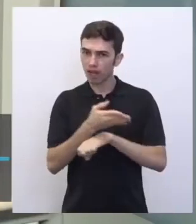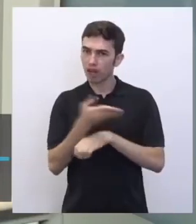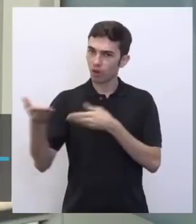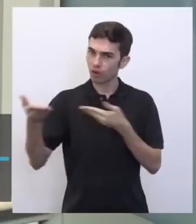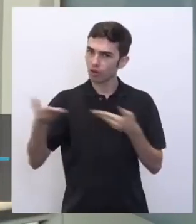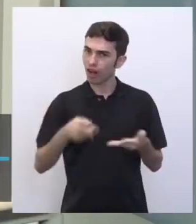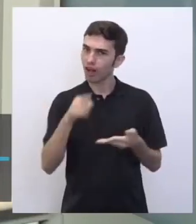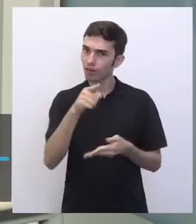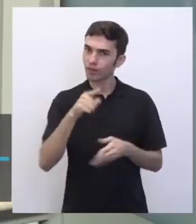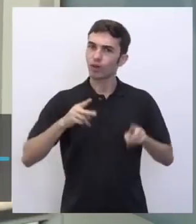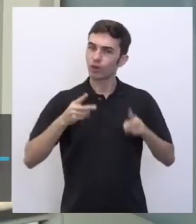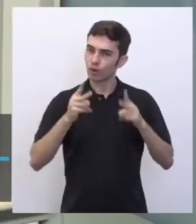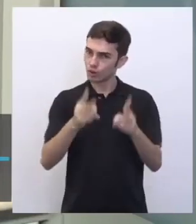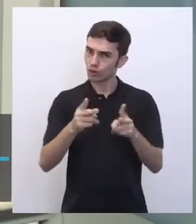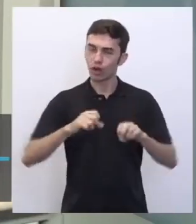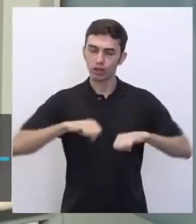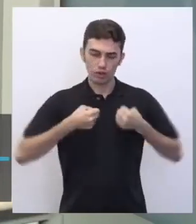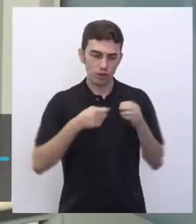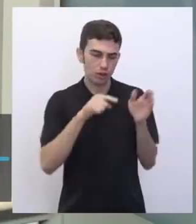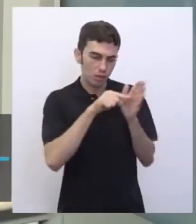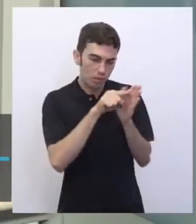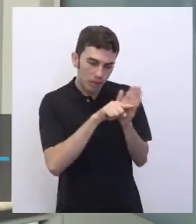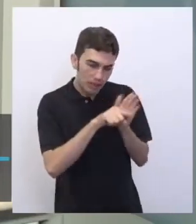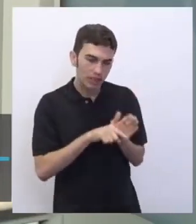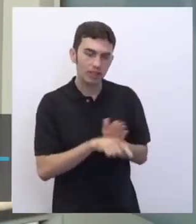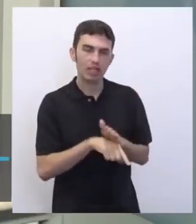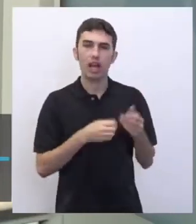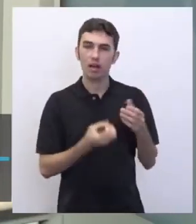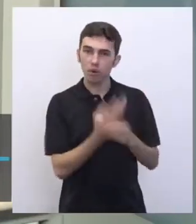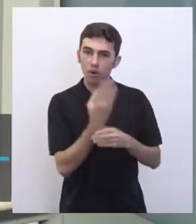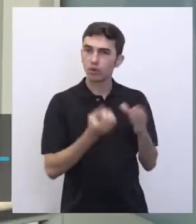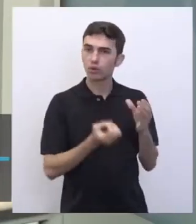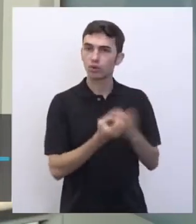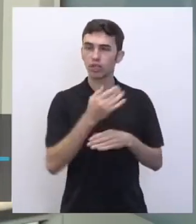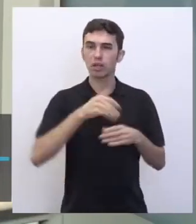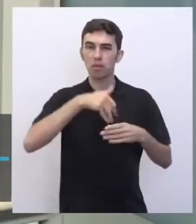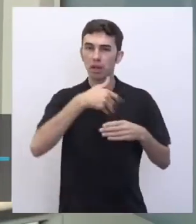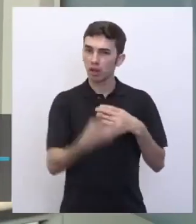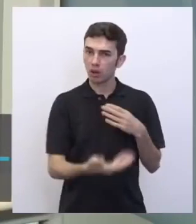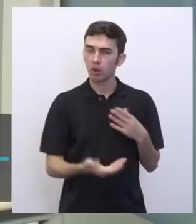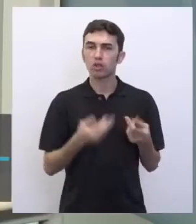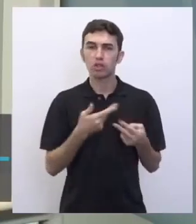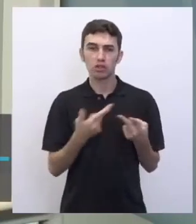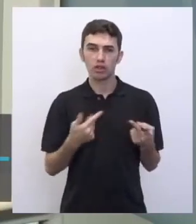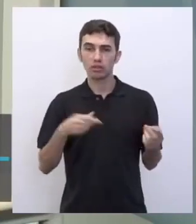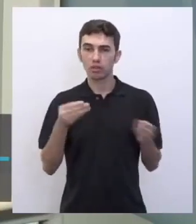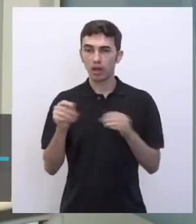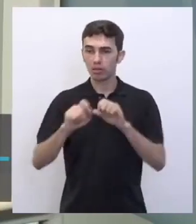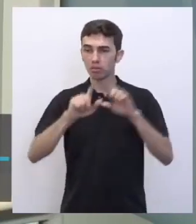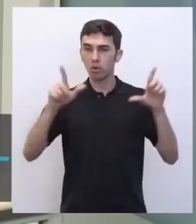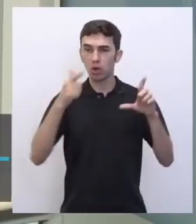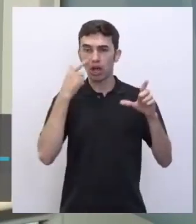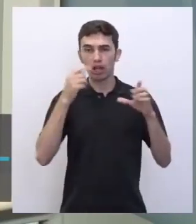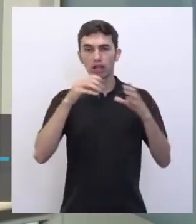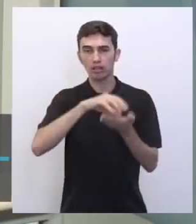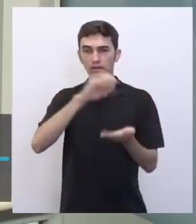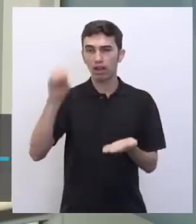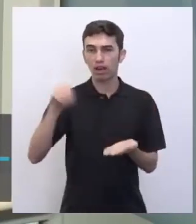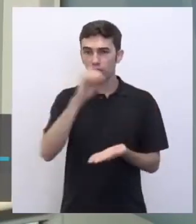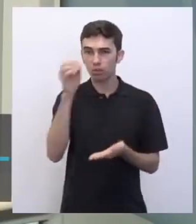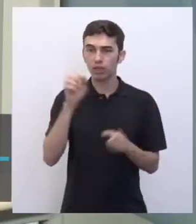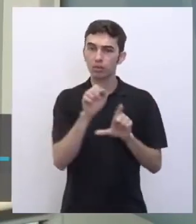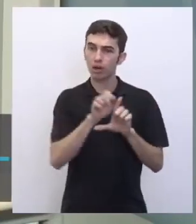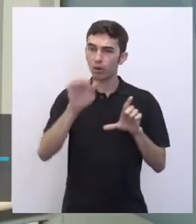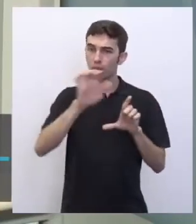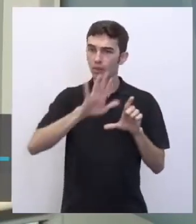a continuar a pesquisar, né? A produzir materiais para a gente vincular aqui no Centro de Mídias, para compartilhar